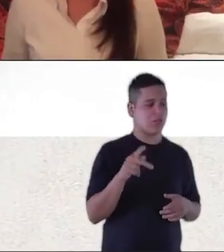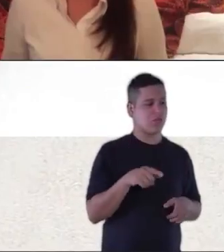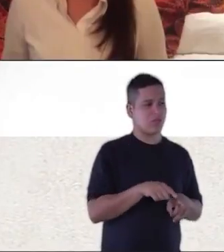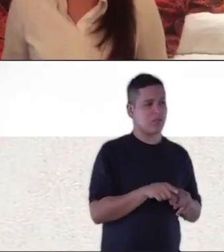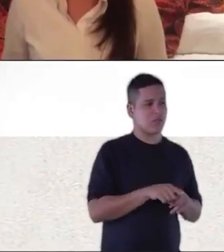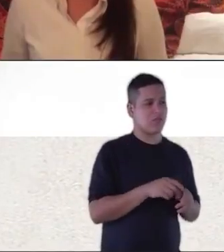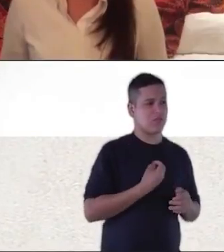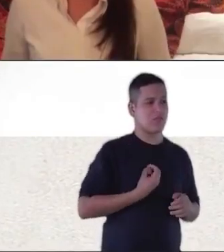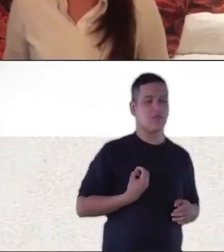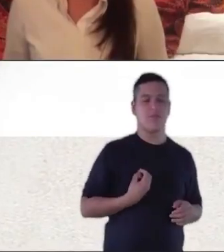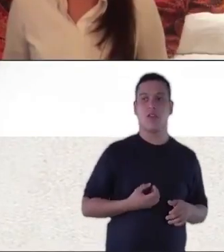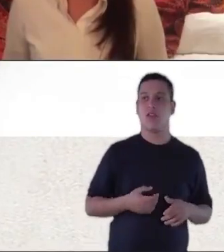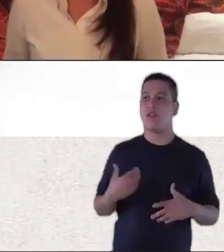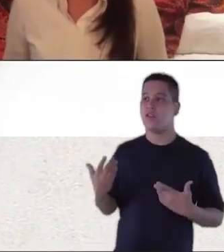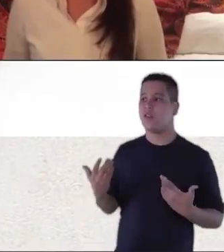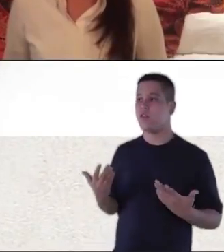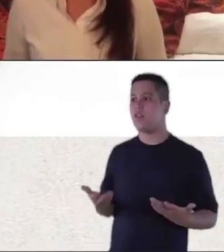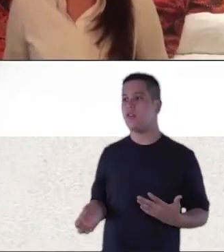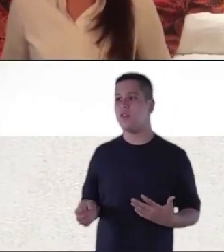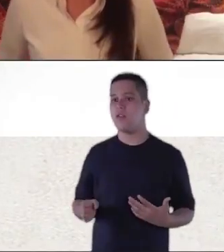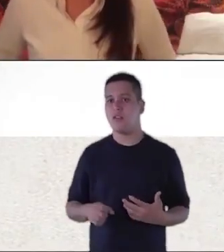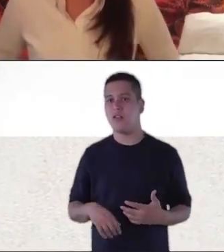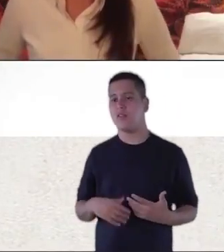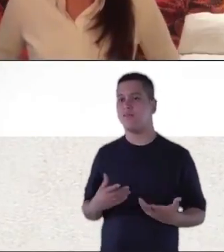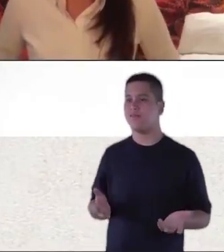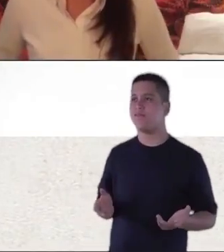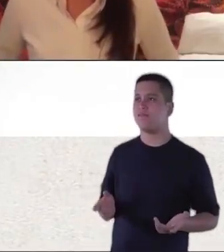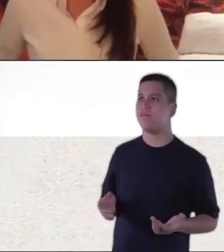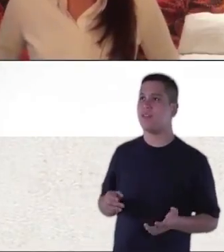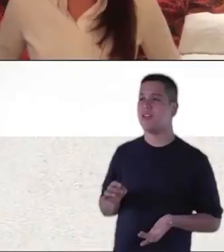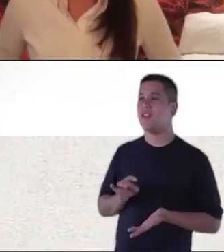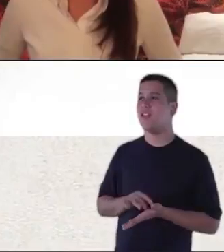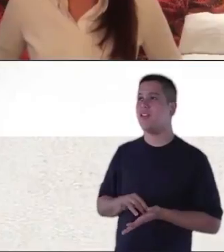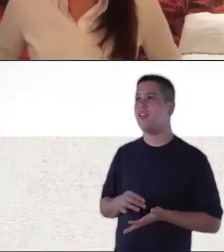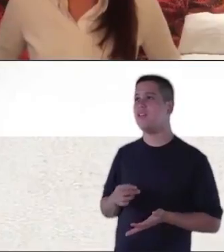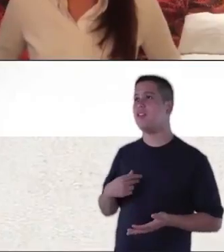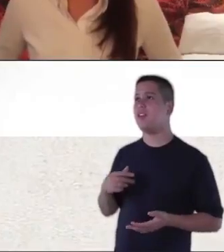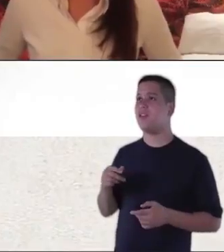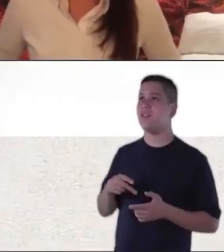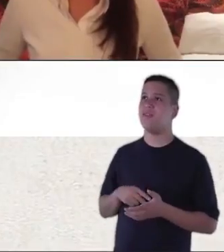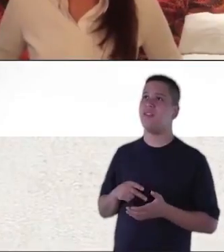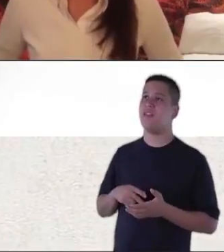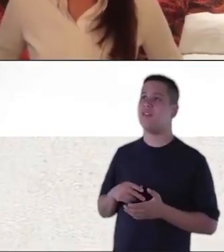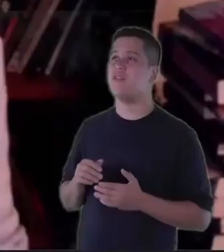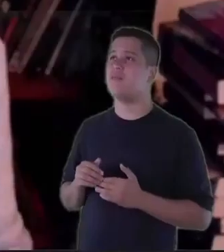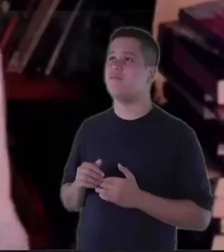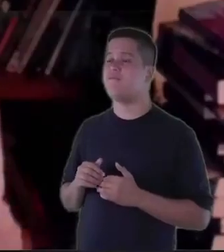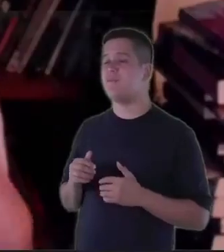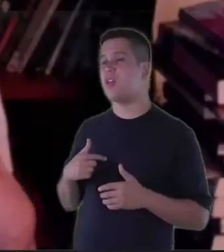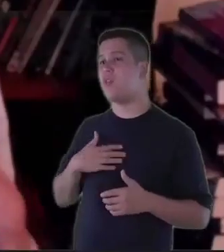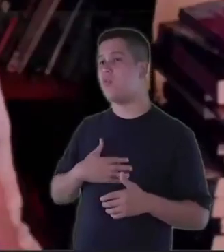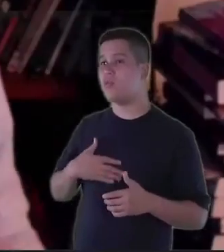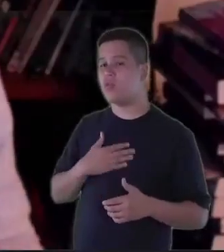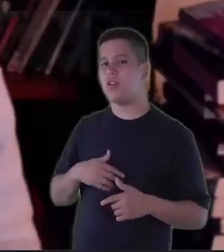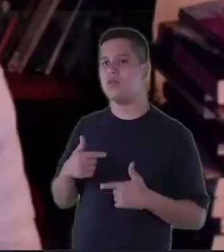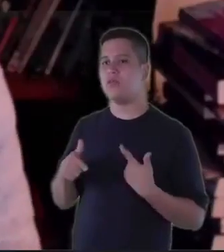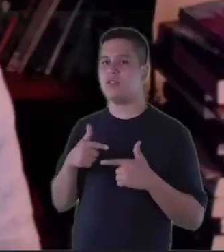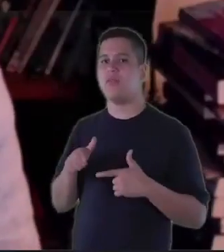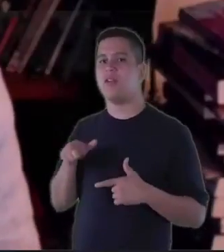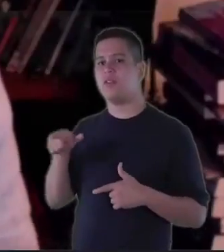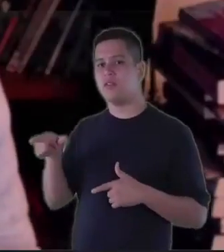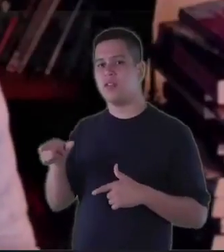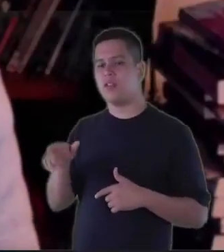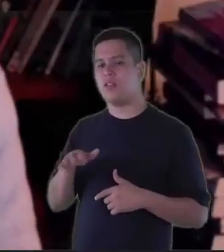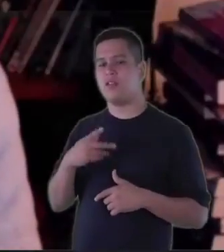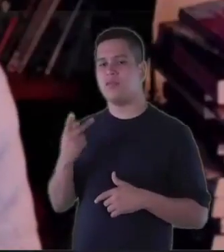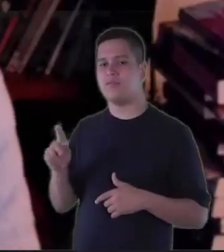Olha, eu realmente eu sou mais um apreciador do trabalho da Malu. E vou confessar que muitas vezes era